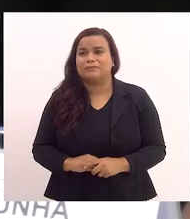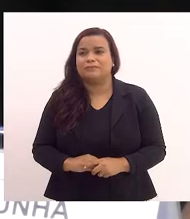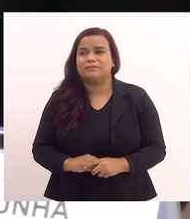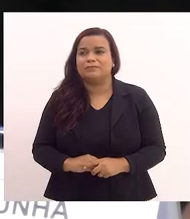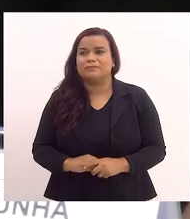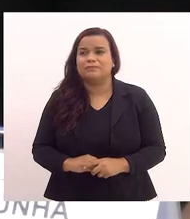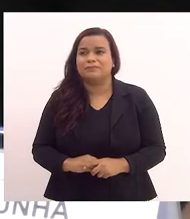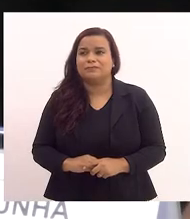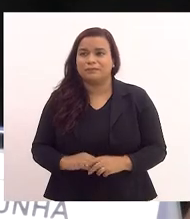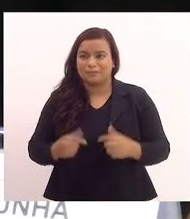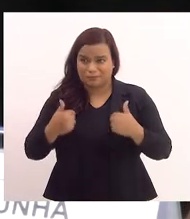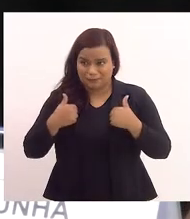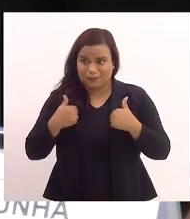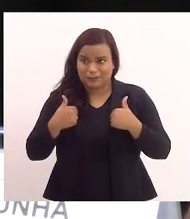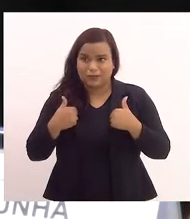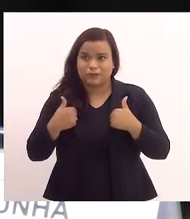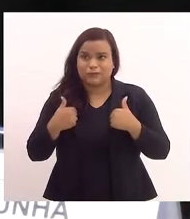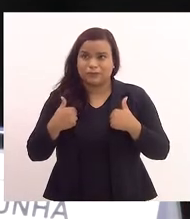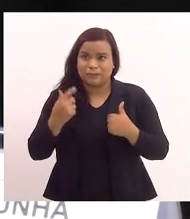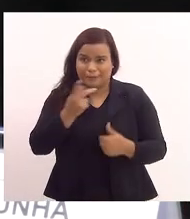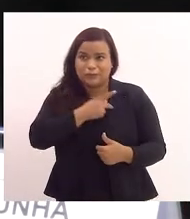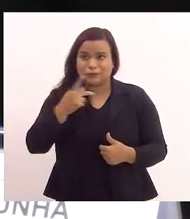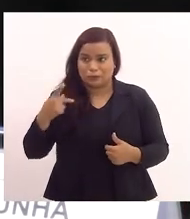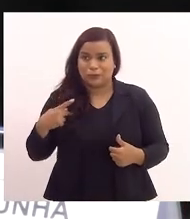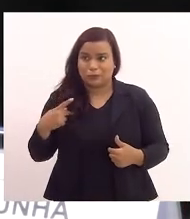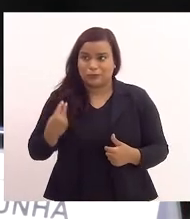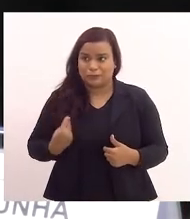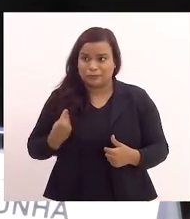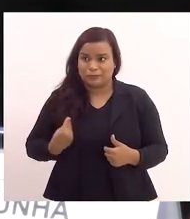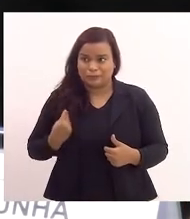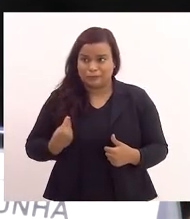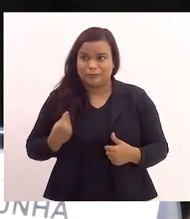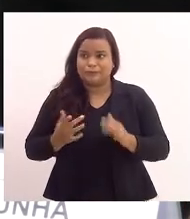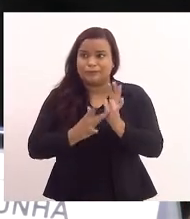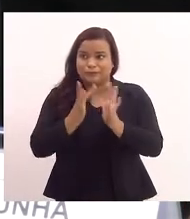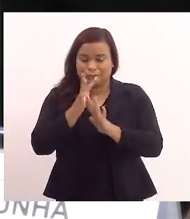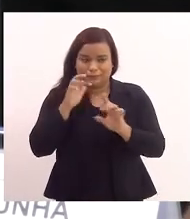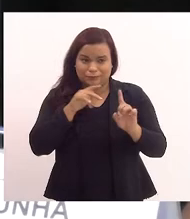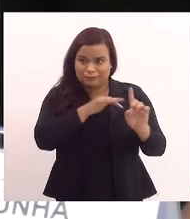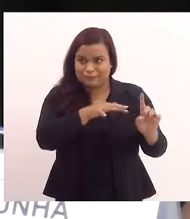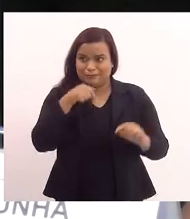Eu estou aqui na condição de pastor, discípulo de Jesus,